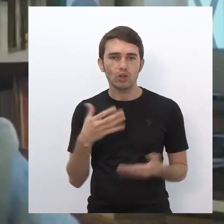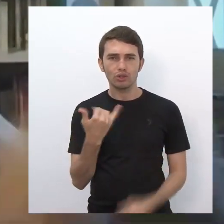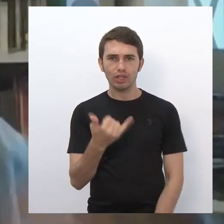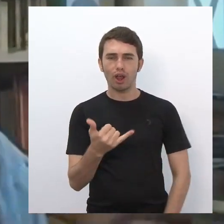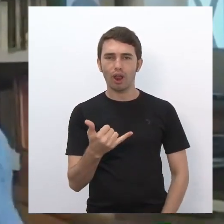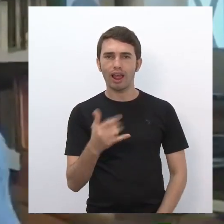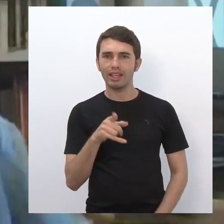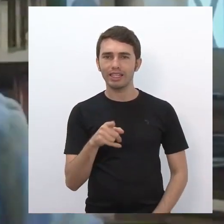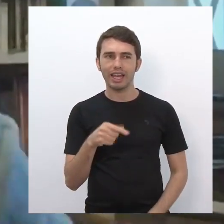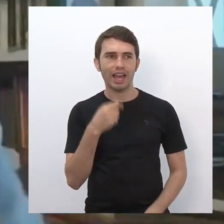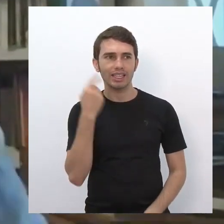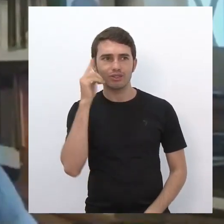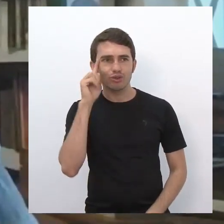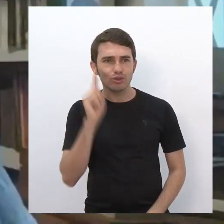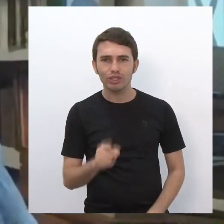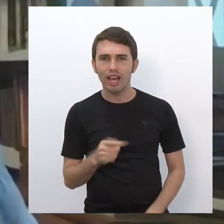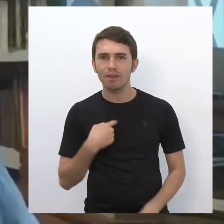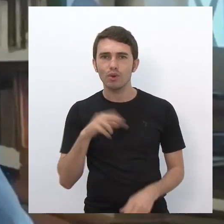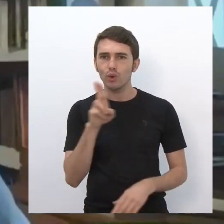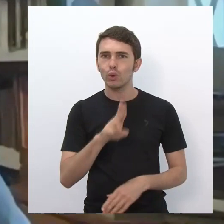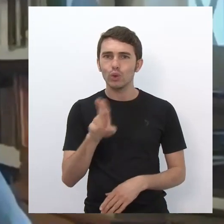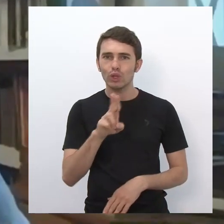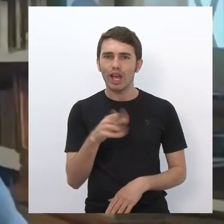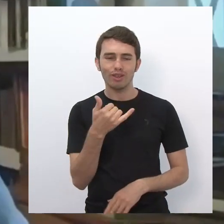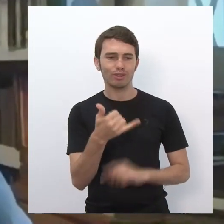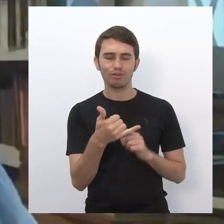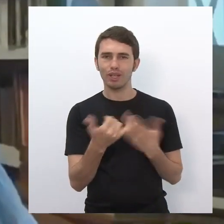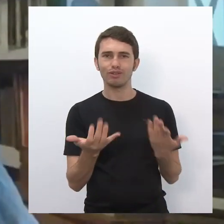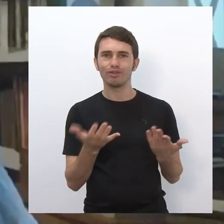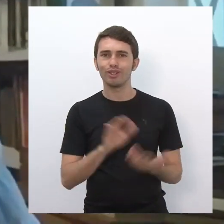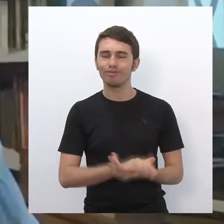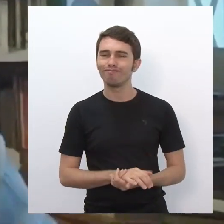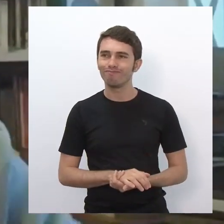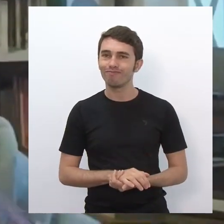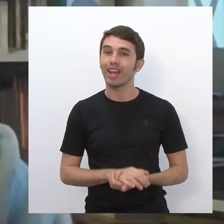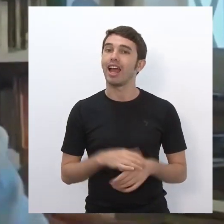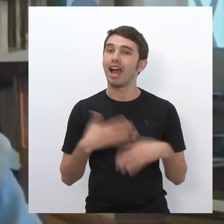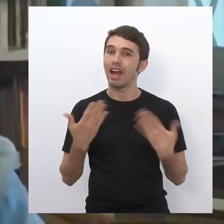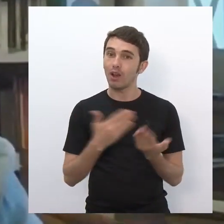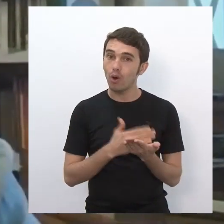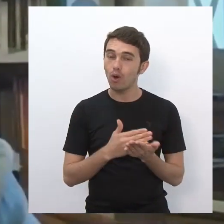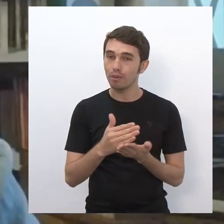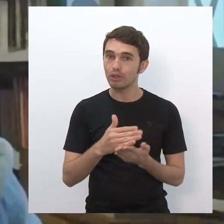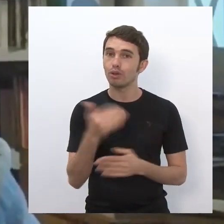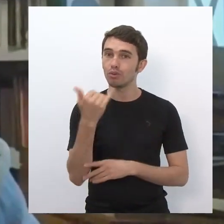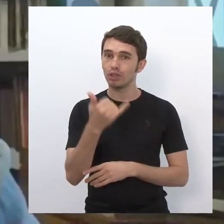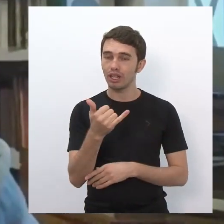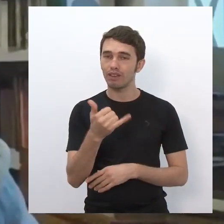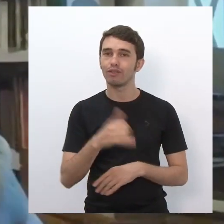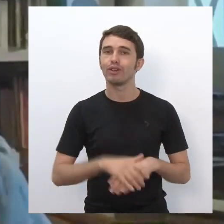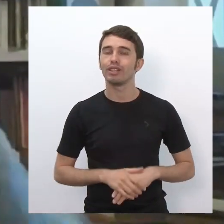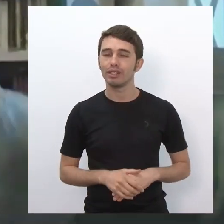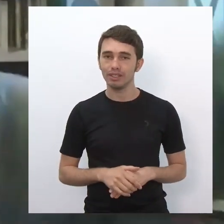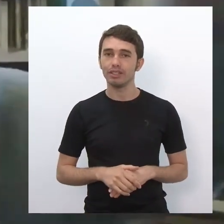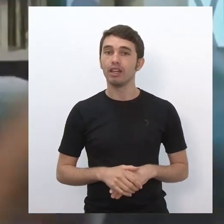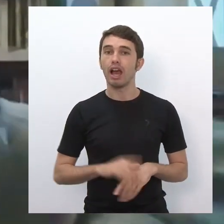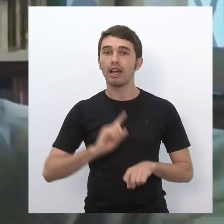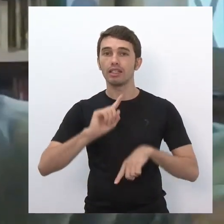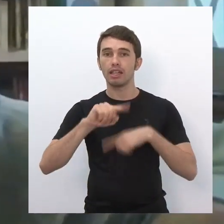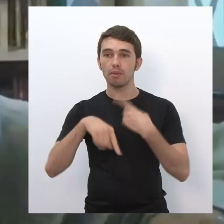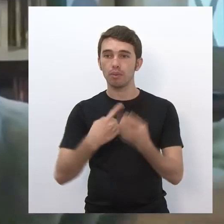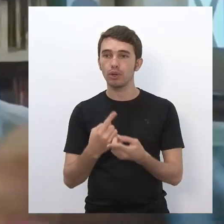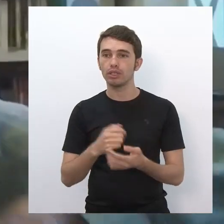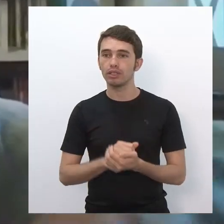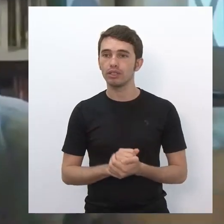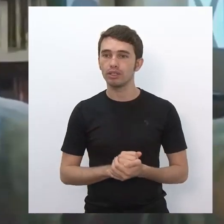que ainda não sabem usar o smartphone direito, né? Então, começou por telefone, né? Depois passou para o